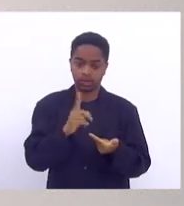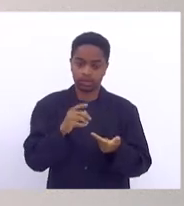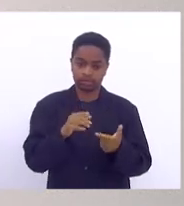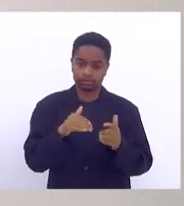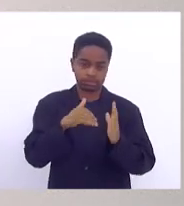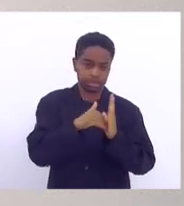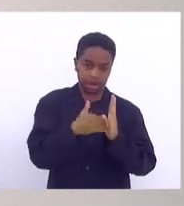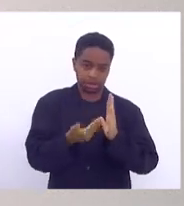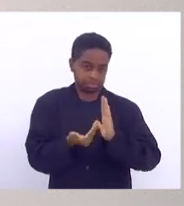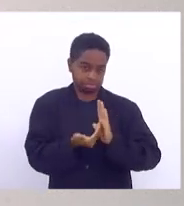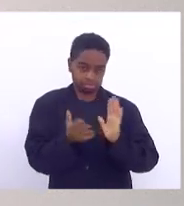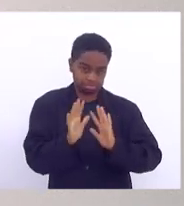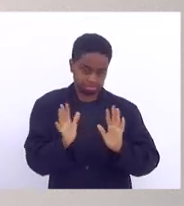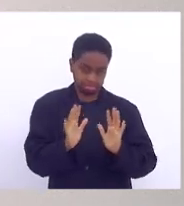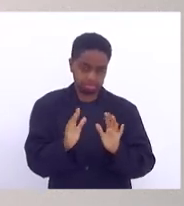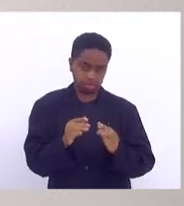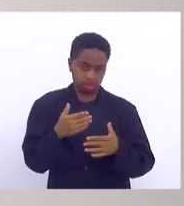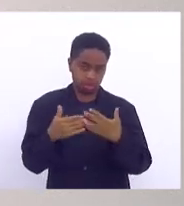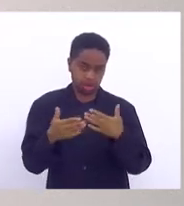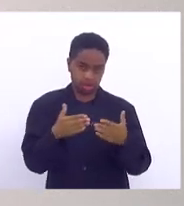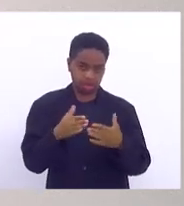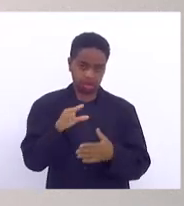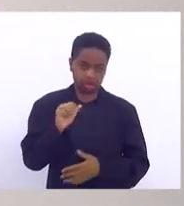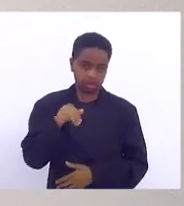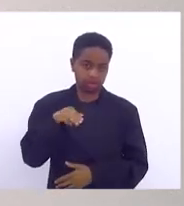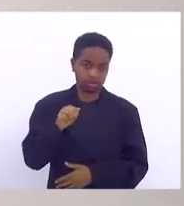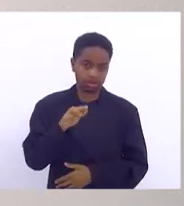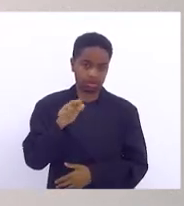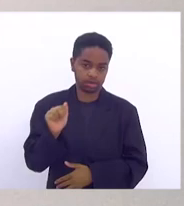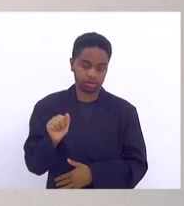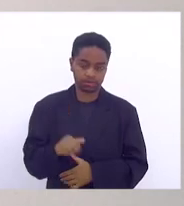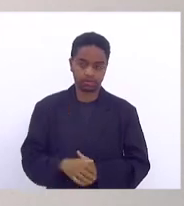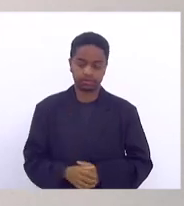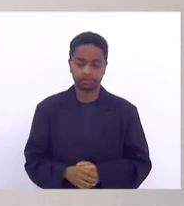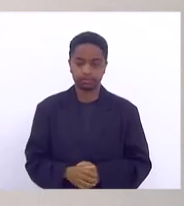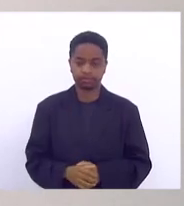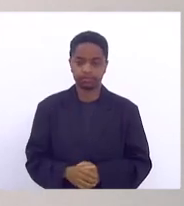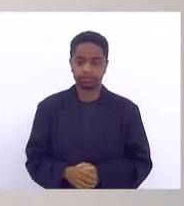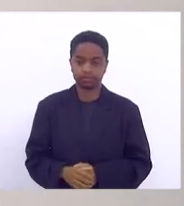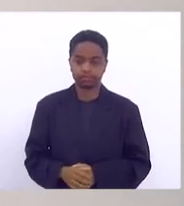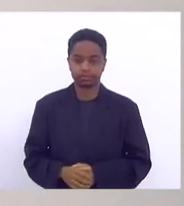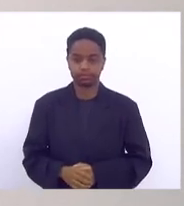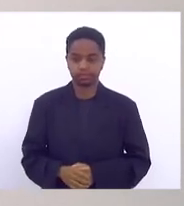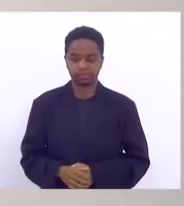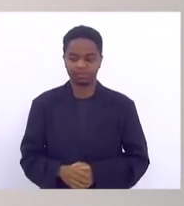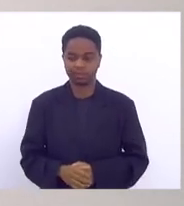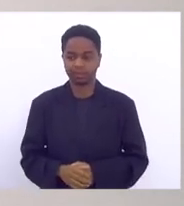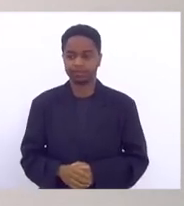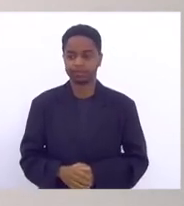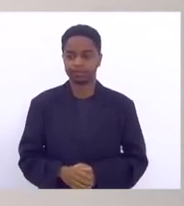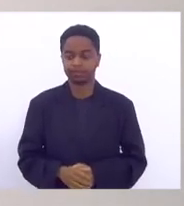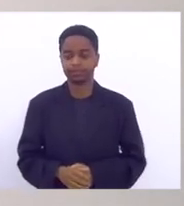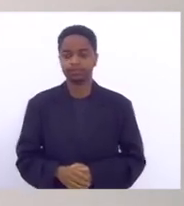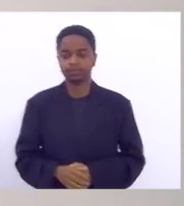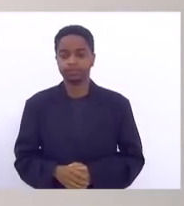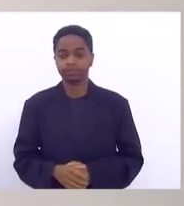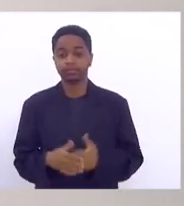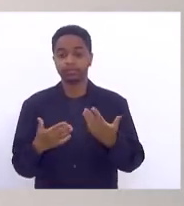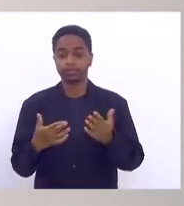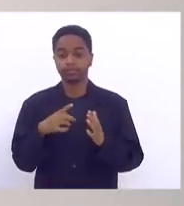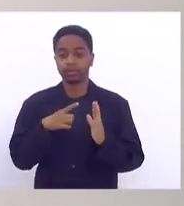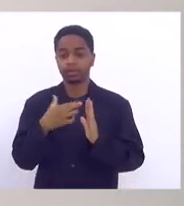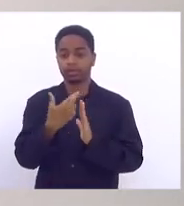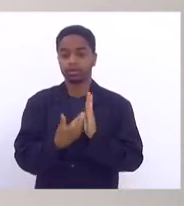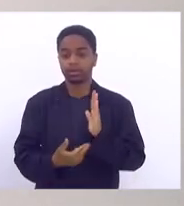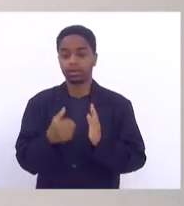então Deputado Senador de câmara baixa e Câmara alta como se como se estabelece Esse é essa é a redação de